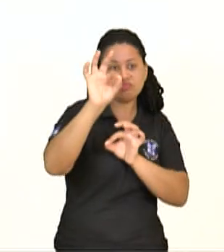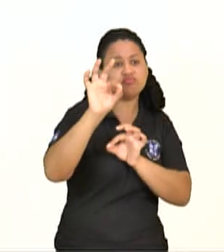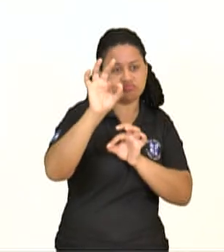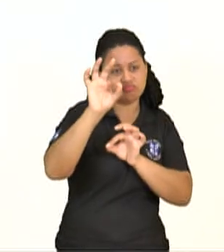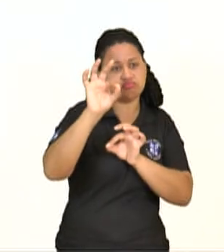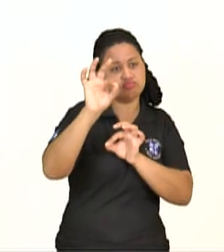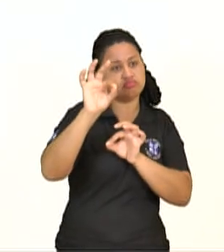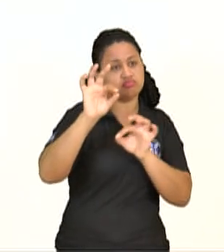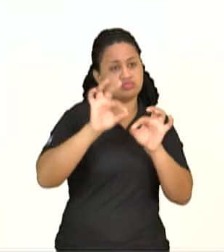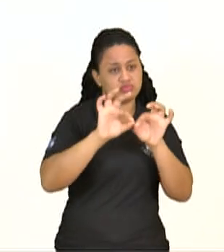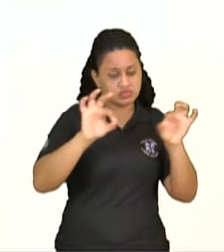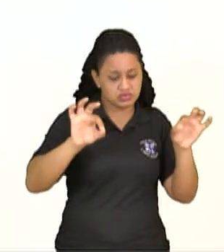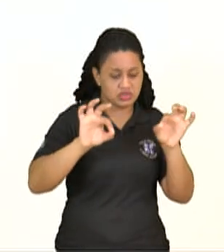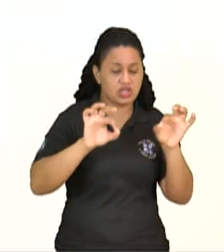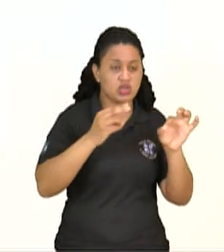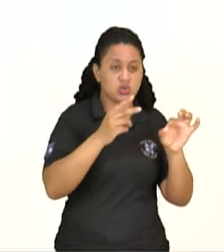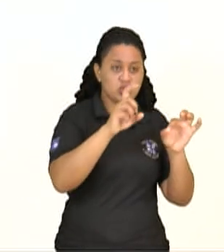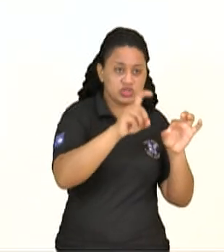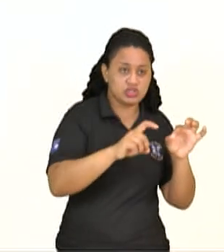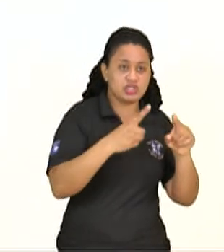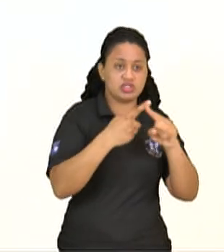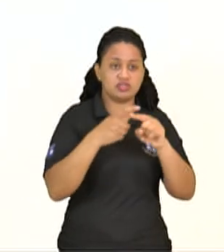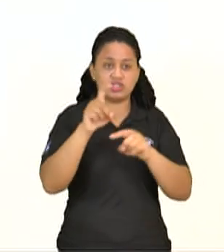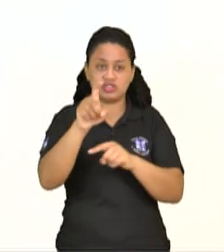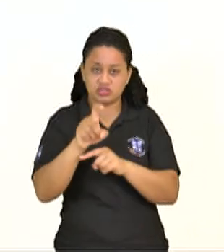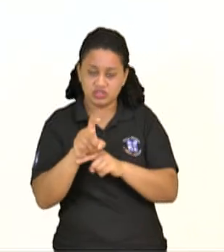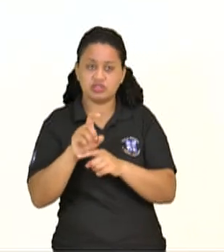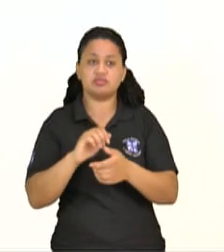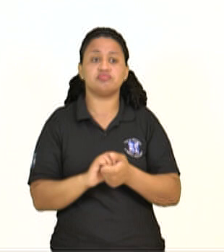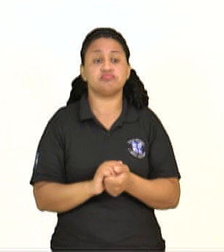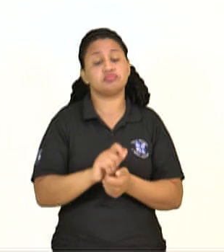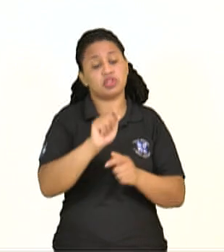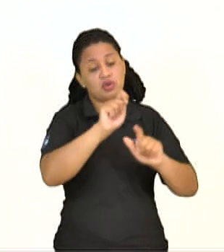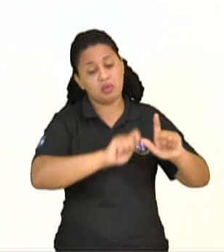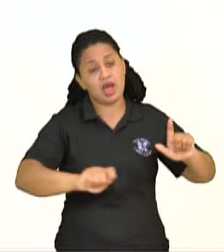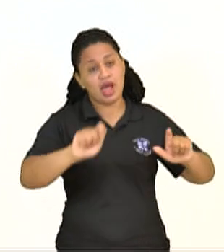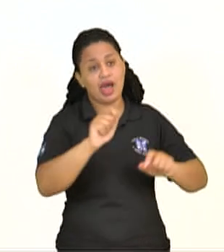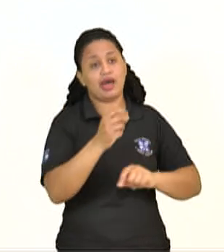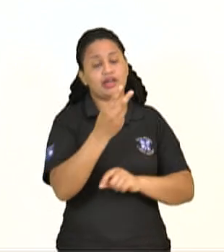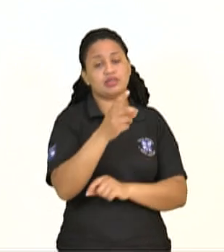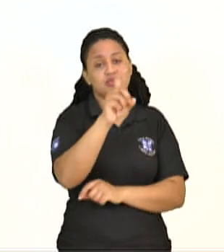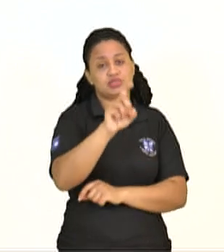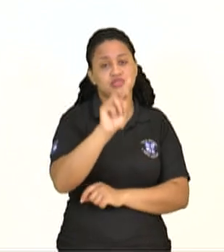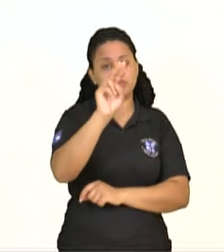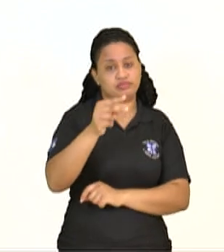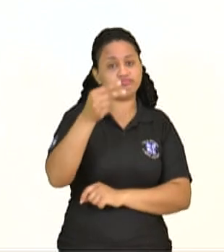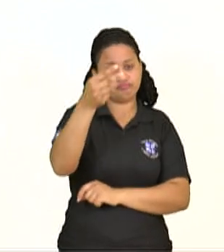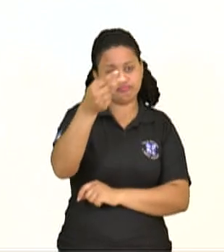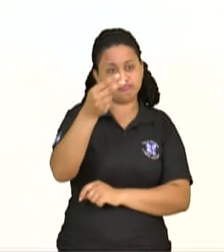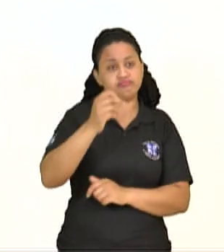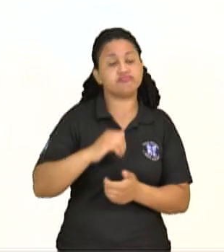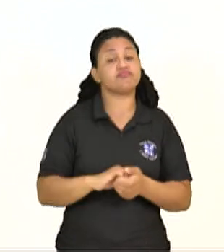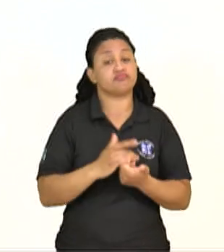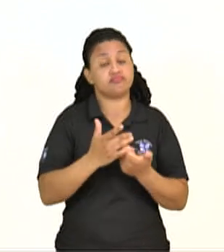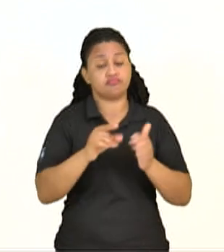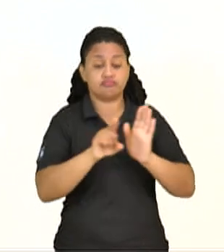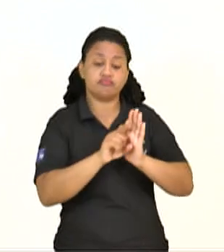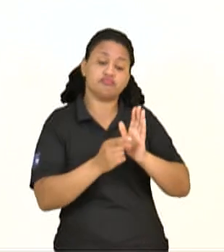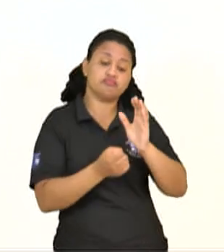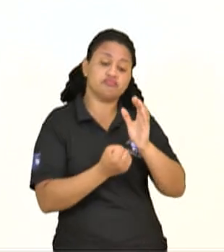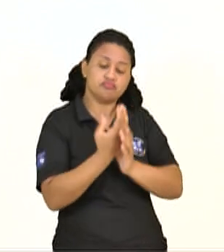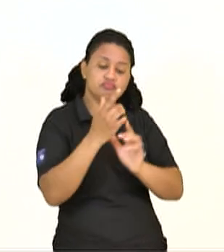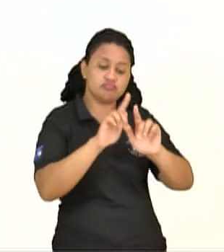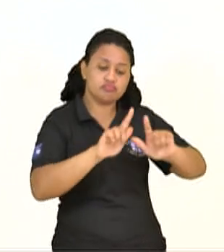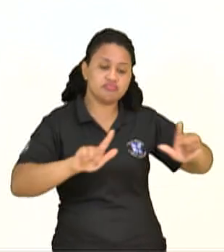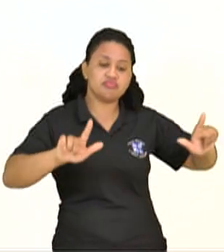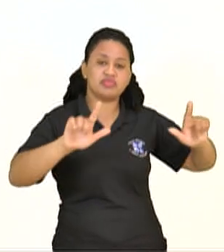Então, comprimento 2x vezes x, então vai ficar lá, né? X vezes 2x é x ao quadrado. Então, essa é a lei de formação